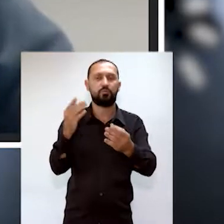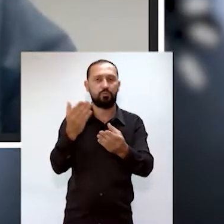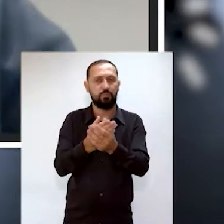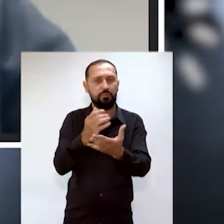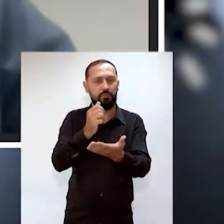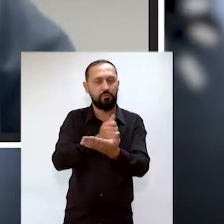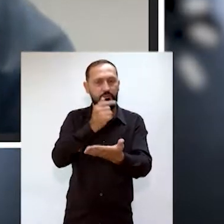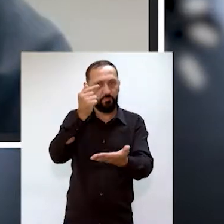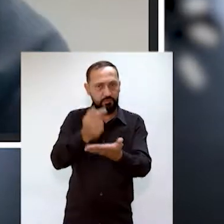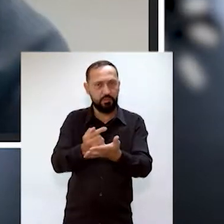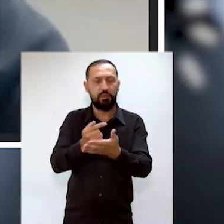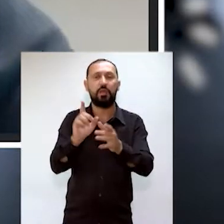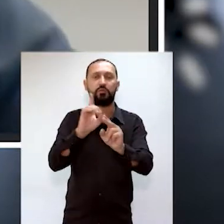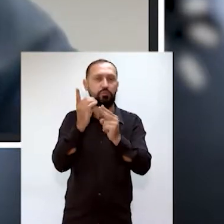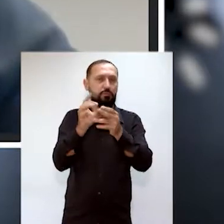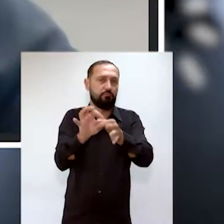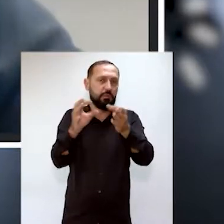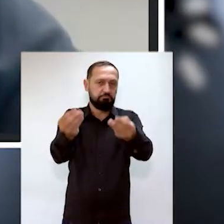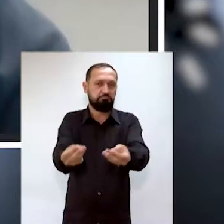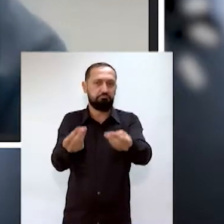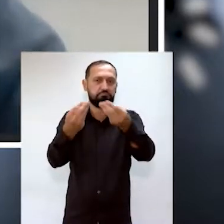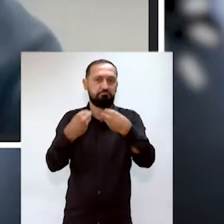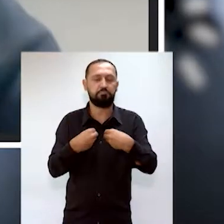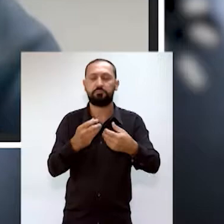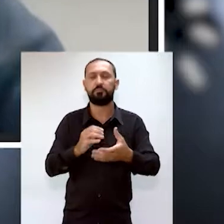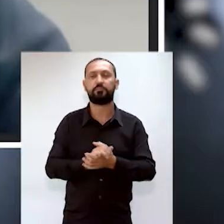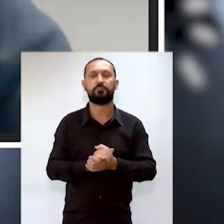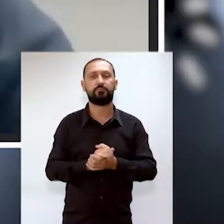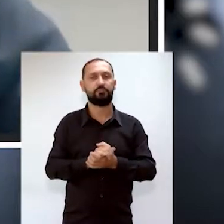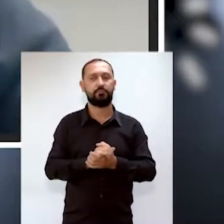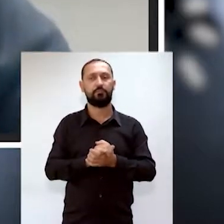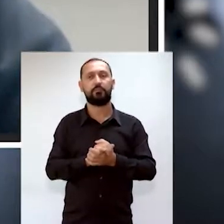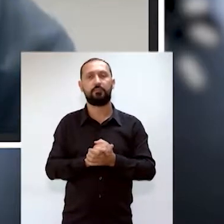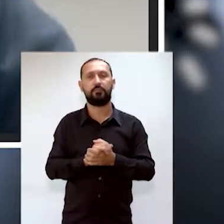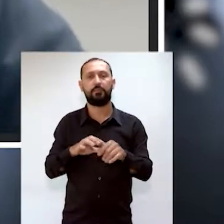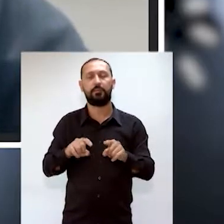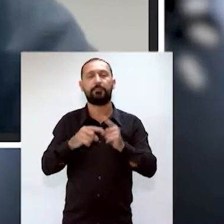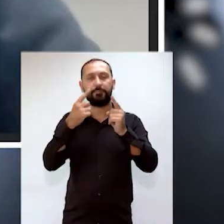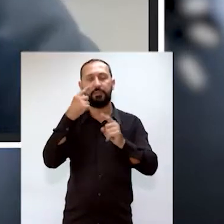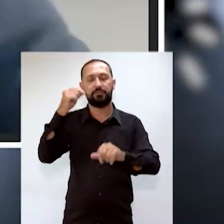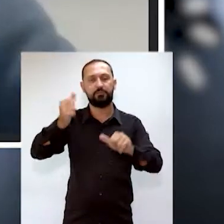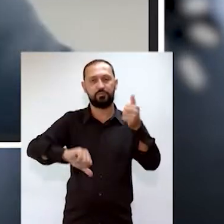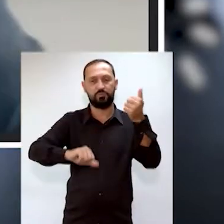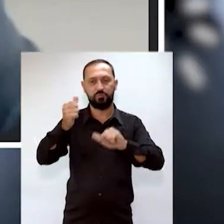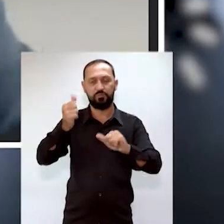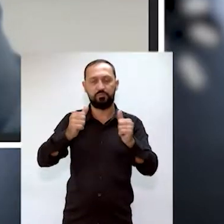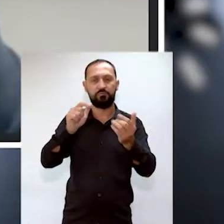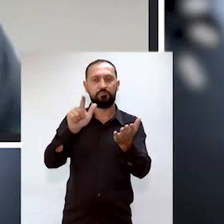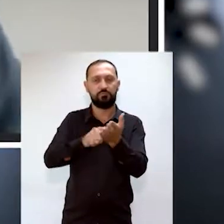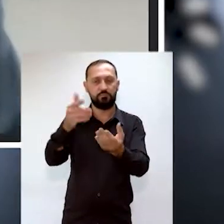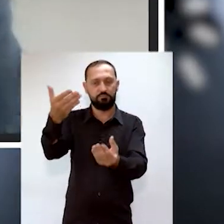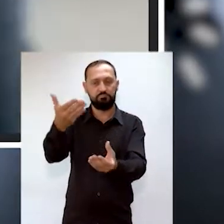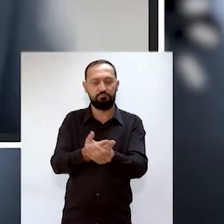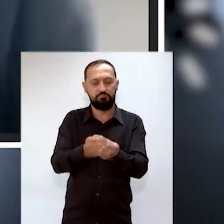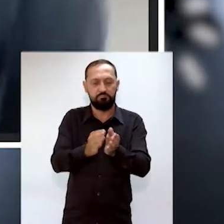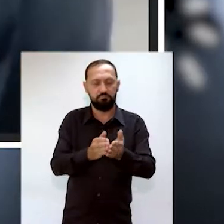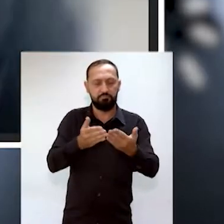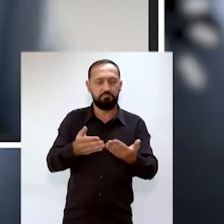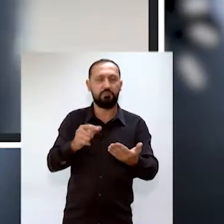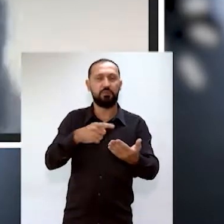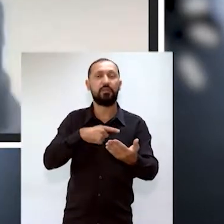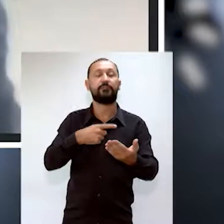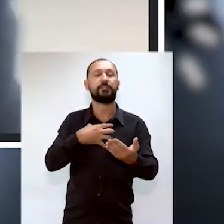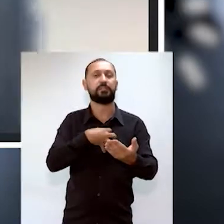oficiais concedidos pela própria instituição, né. Mas, para além dessa análise documental, a gente sentiu a